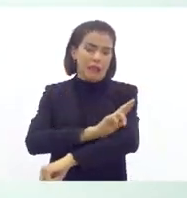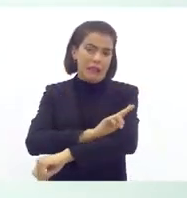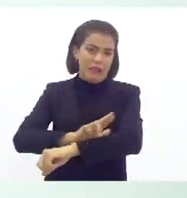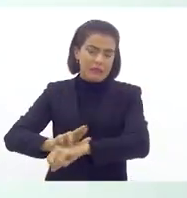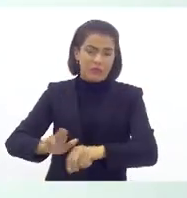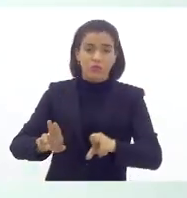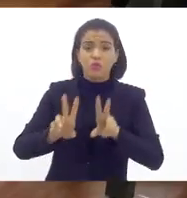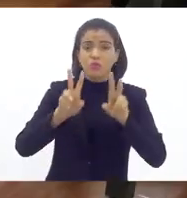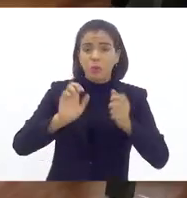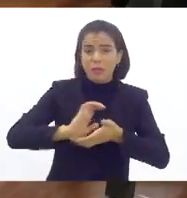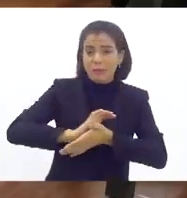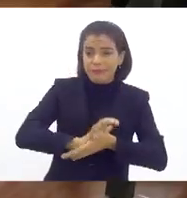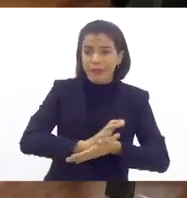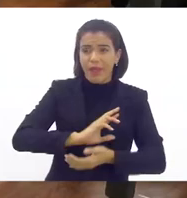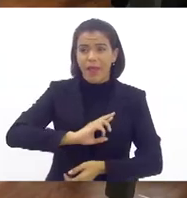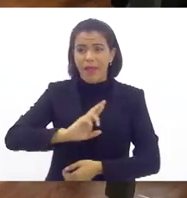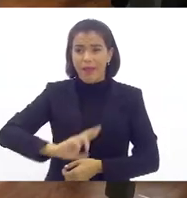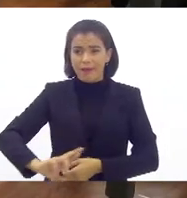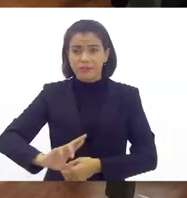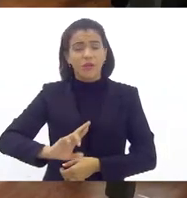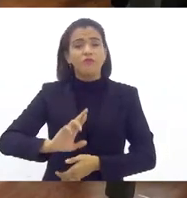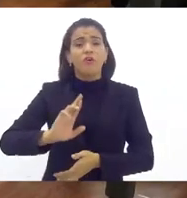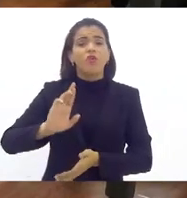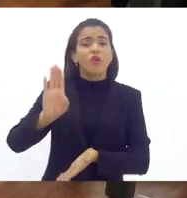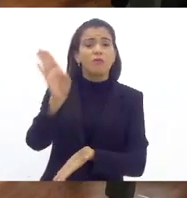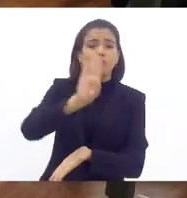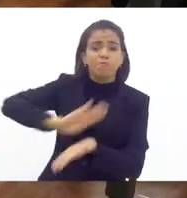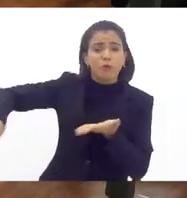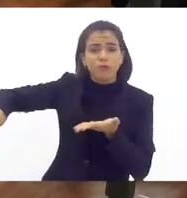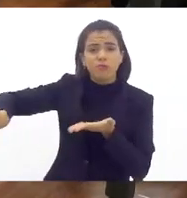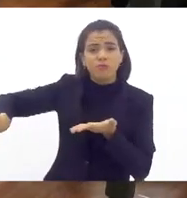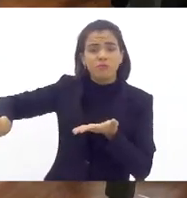intolerância religiosa foram retirados de lá.